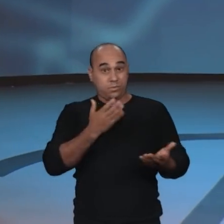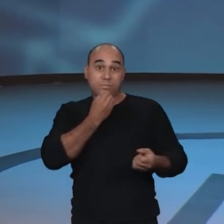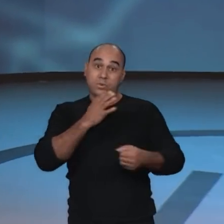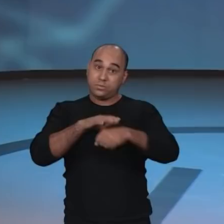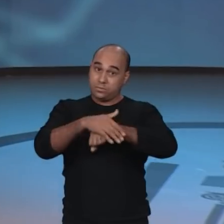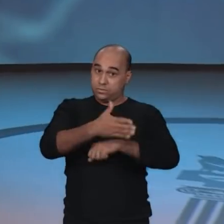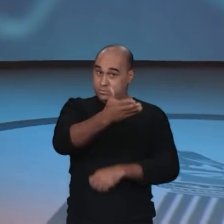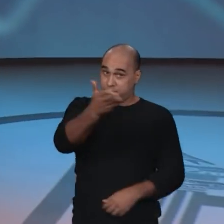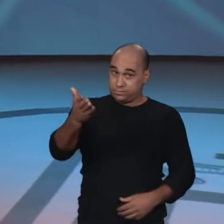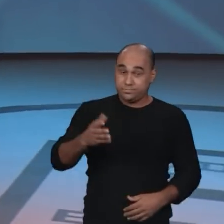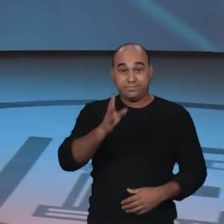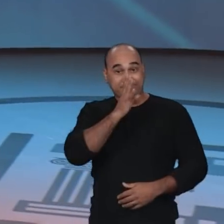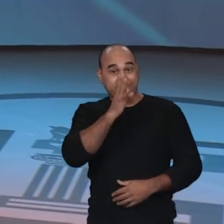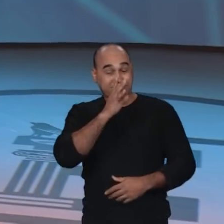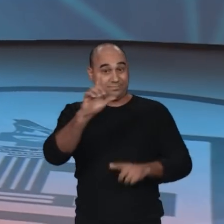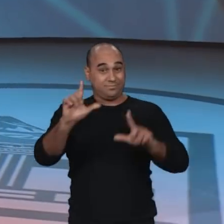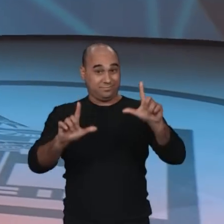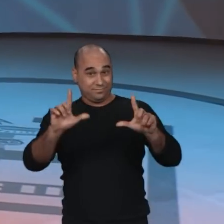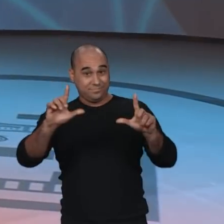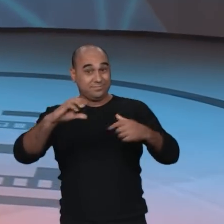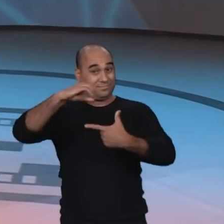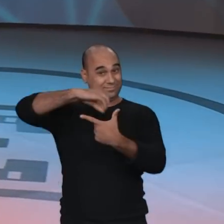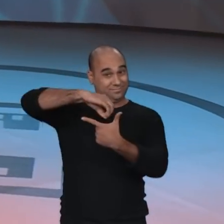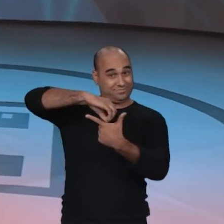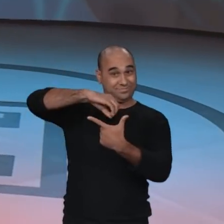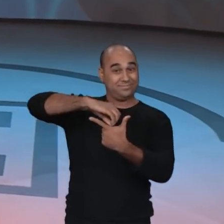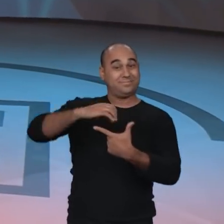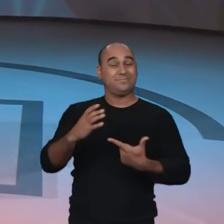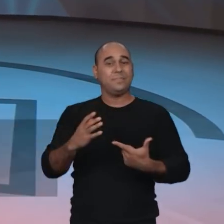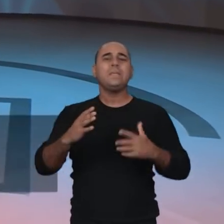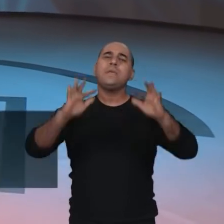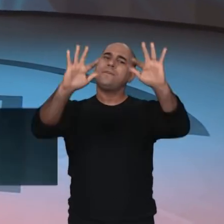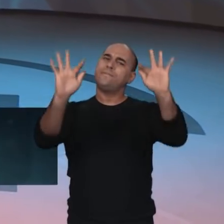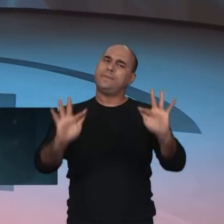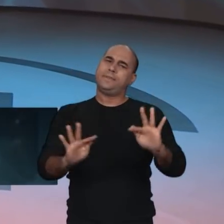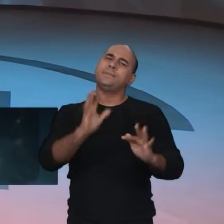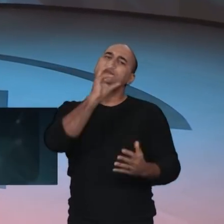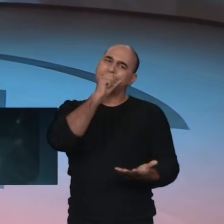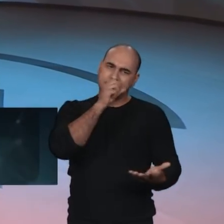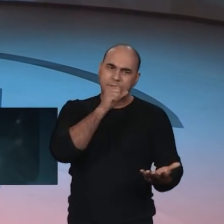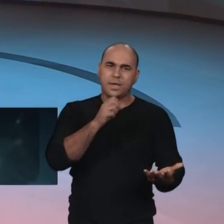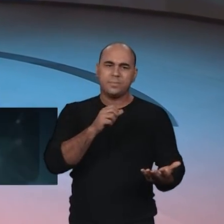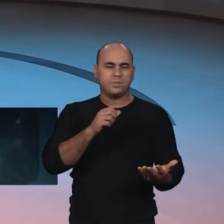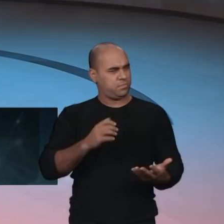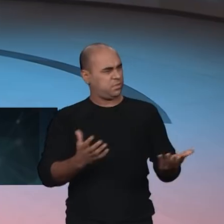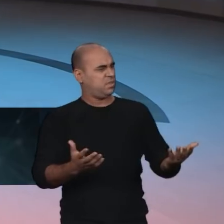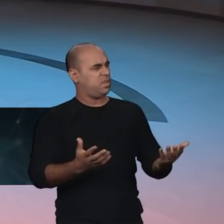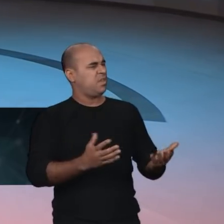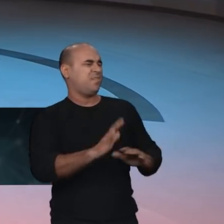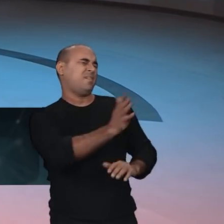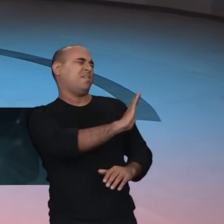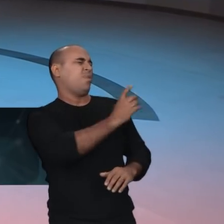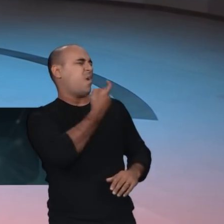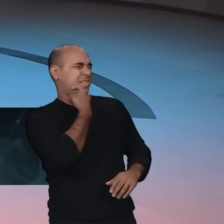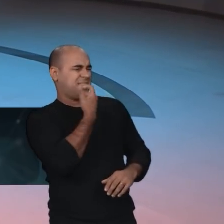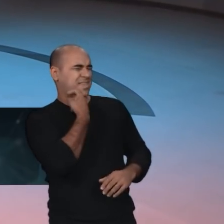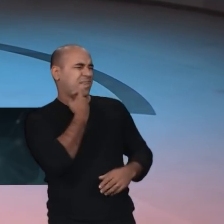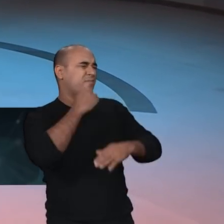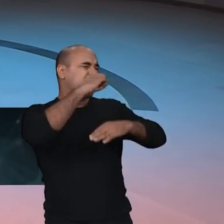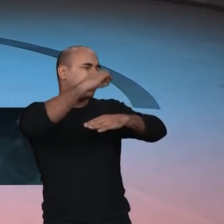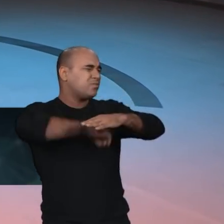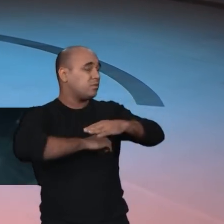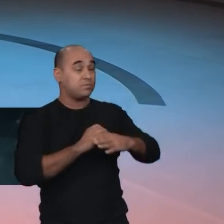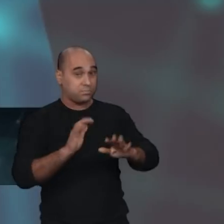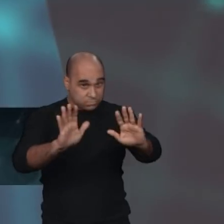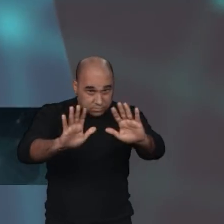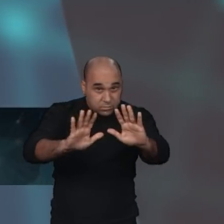então para você que está ligadinho com a TV Novo Tempo e feliz sábado. E alguém pode pensar, não, Rodrigo, hoje é sexta-feira à noite. Eu vou explicar para